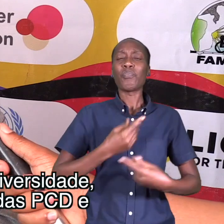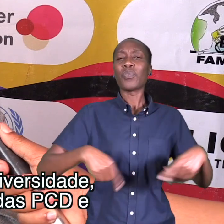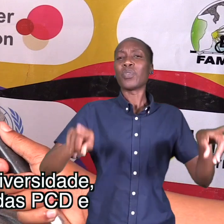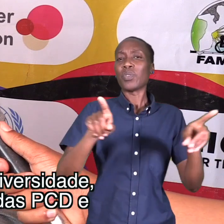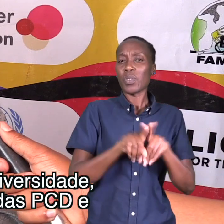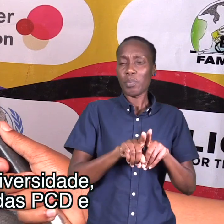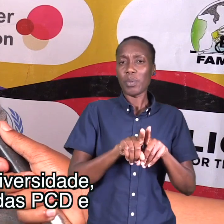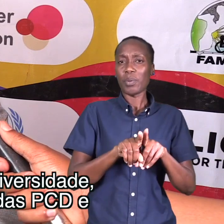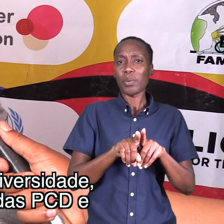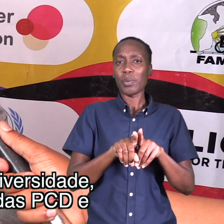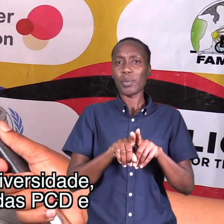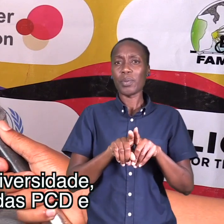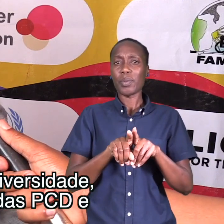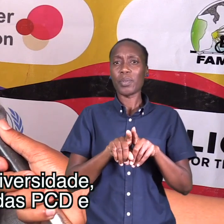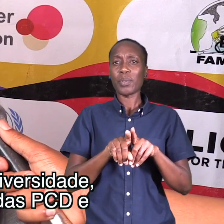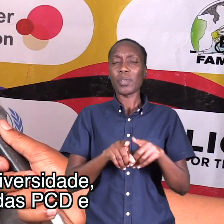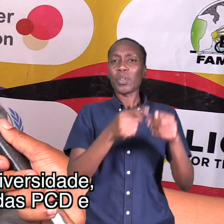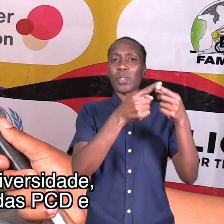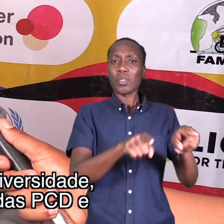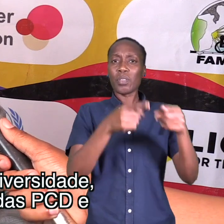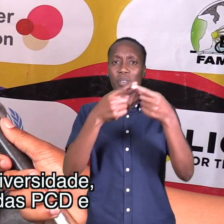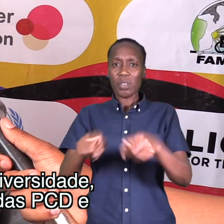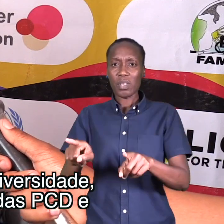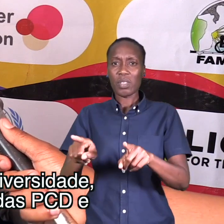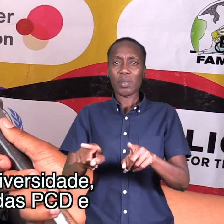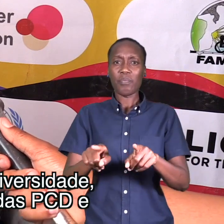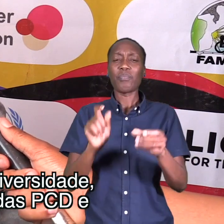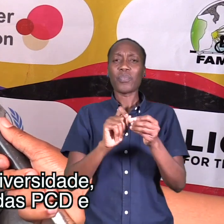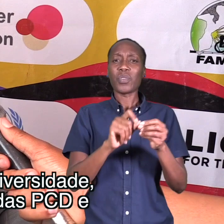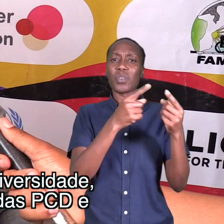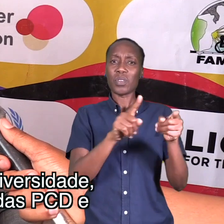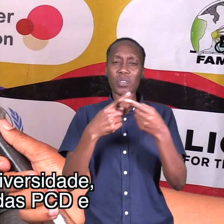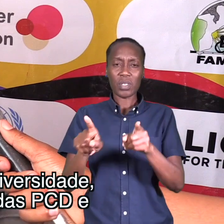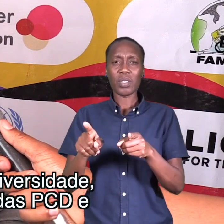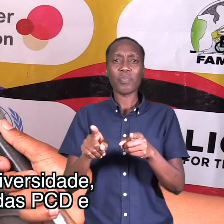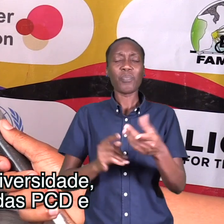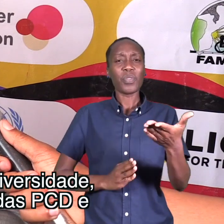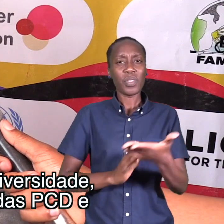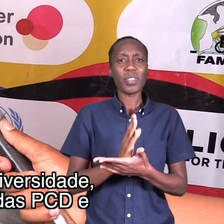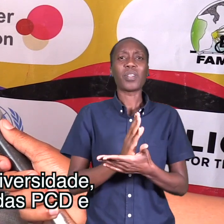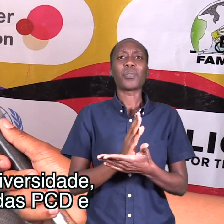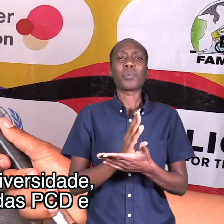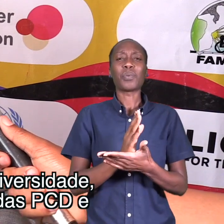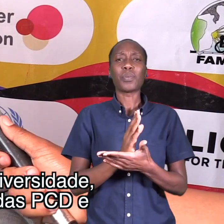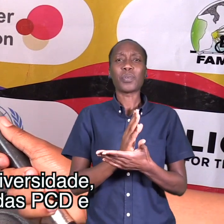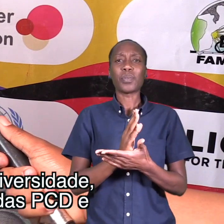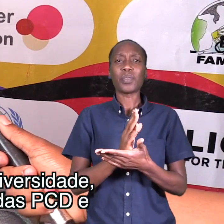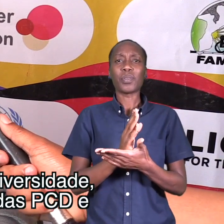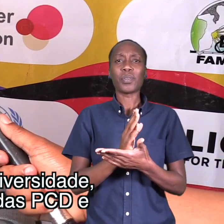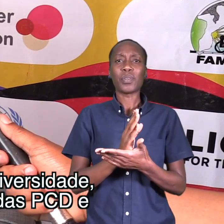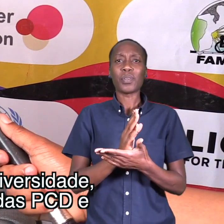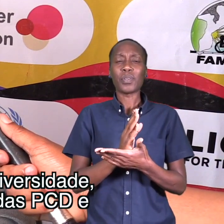leis específicas sobre uma diversidade, uma variedade